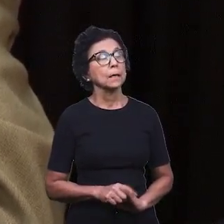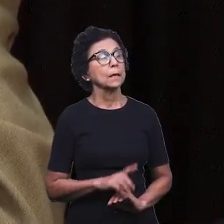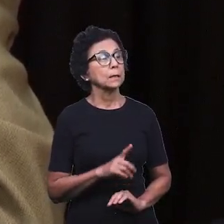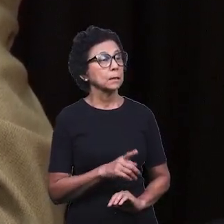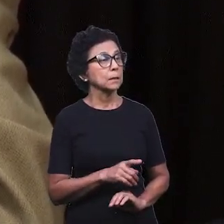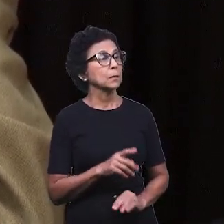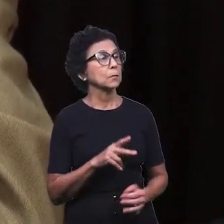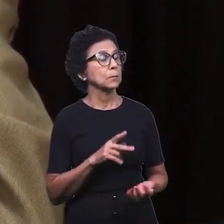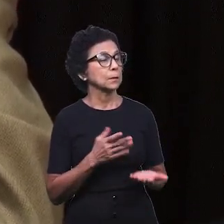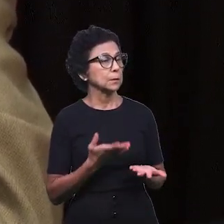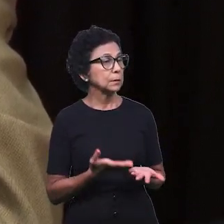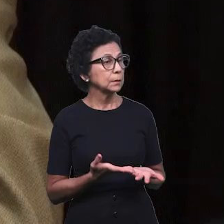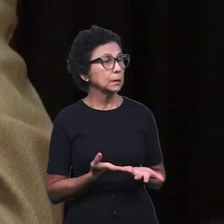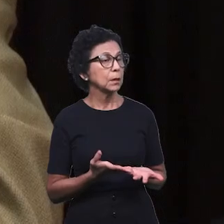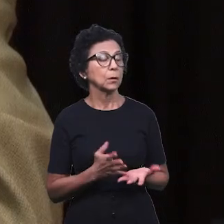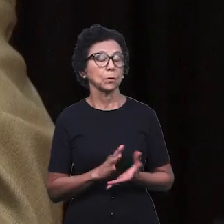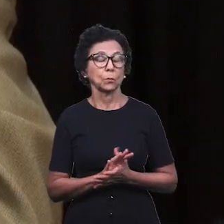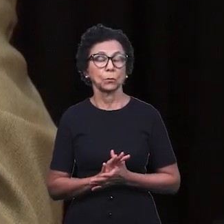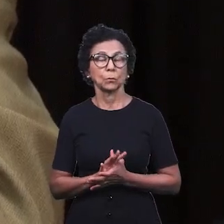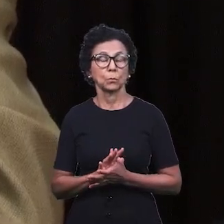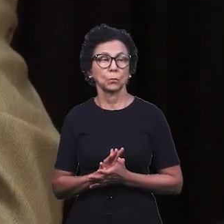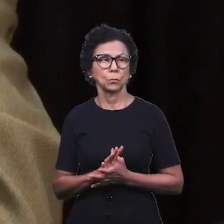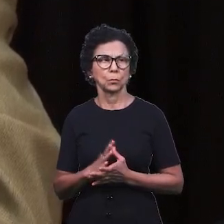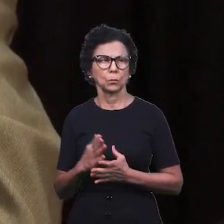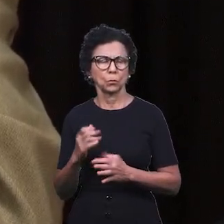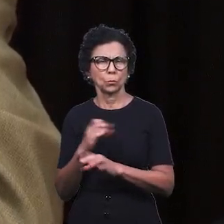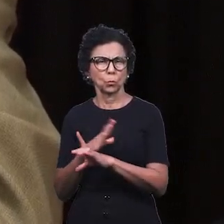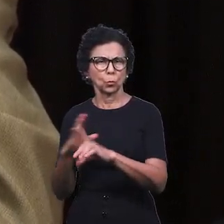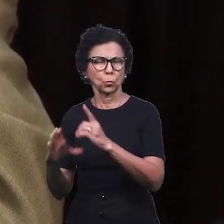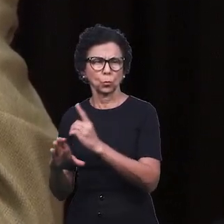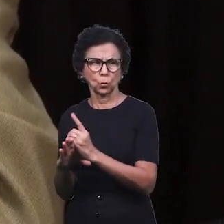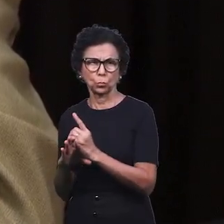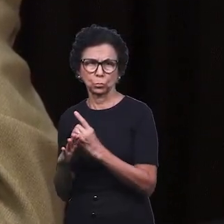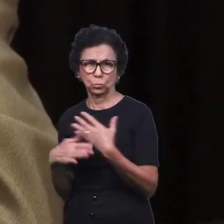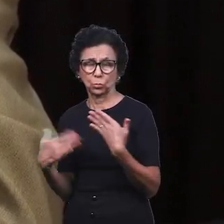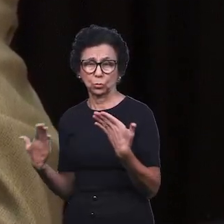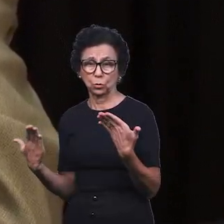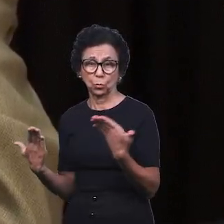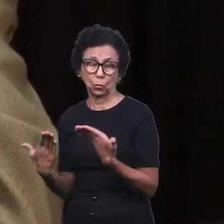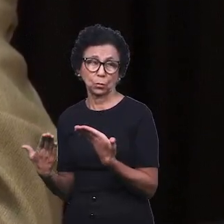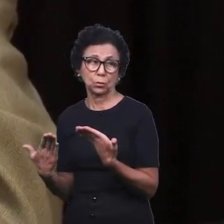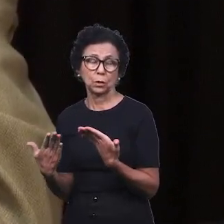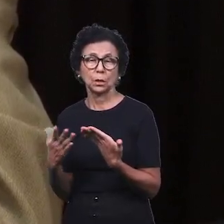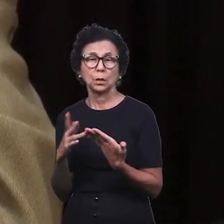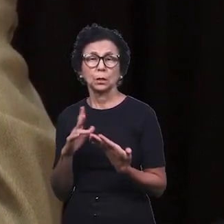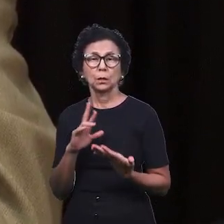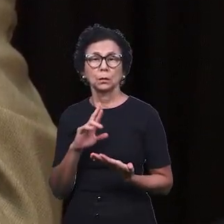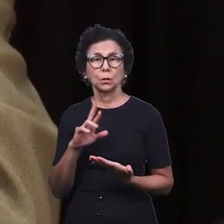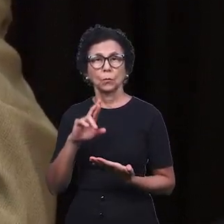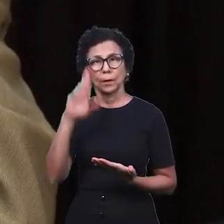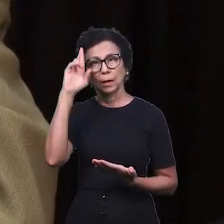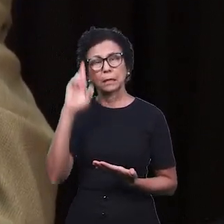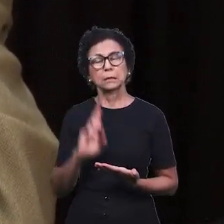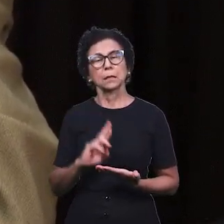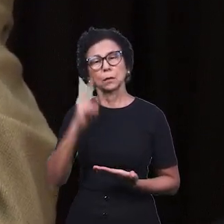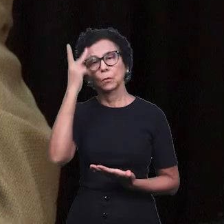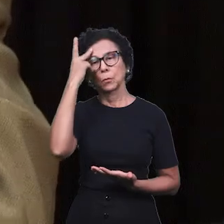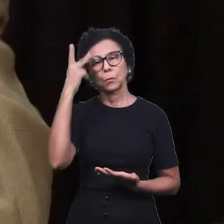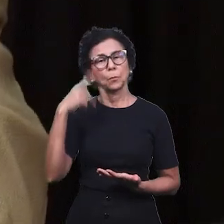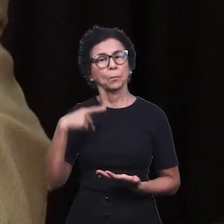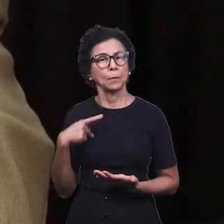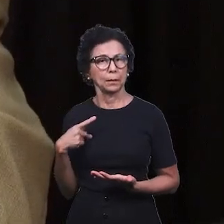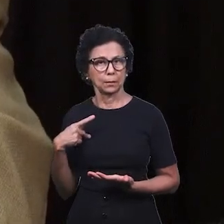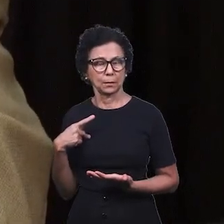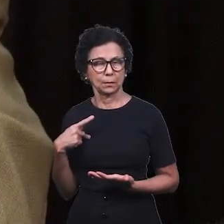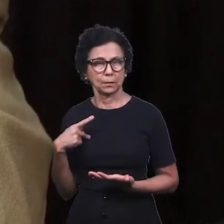aceitos por eles. Não são realizados cultos humanos, mas conduzidos